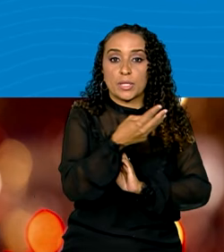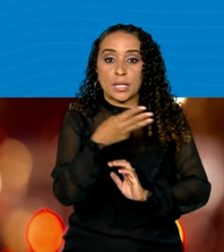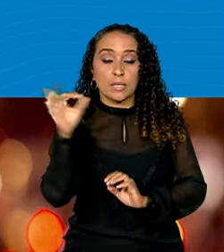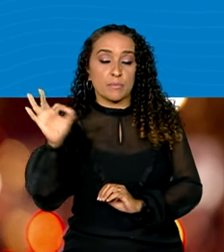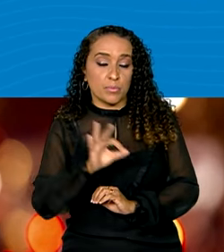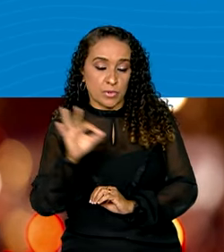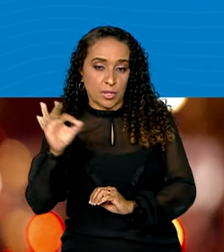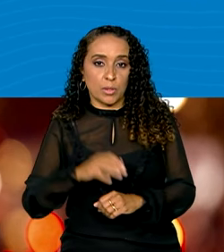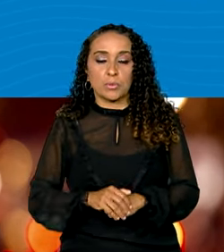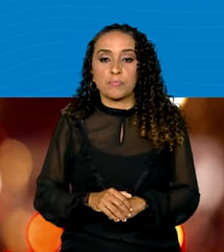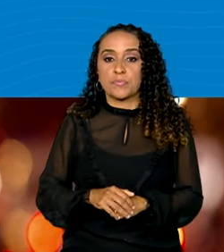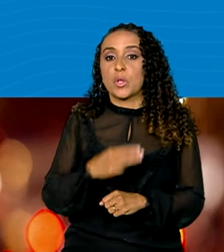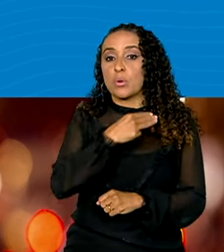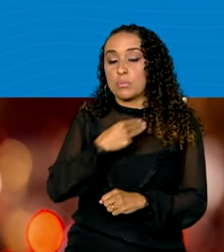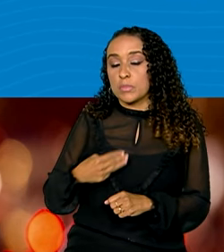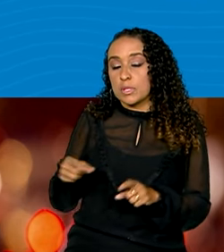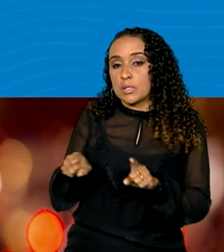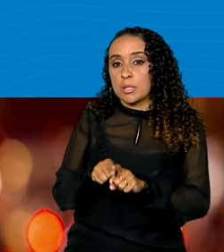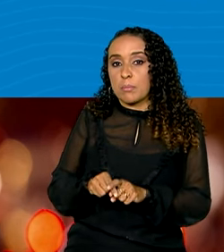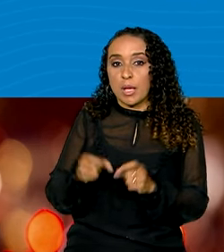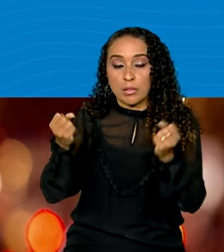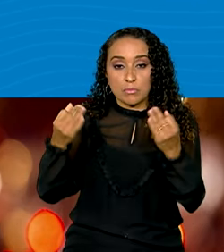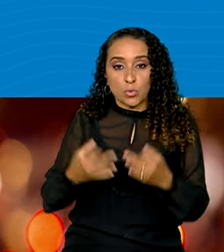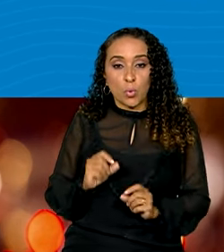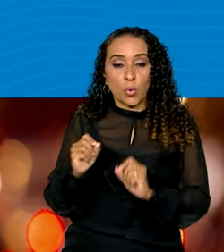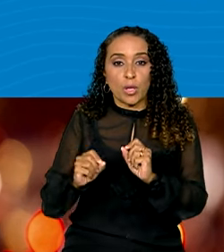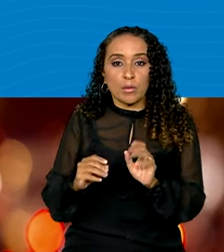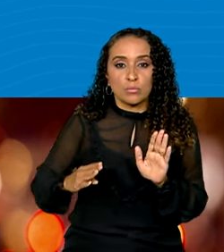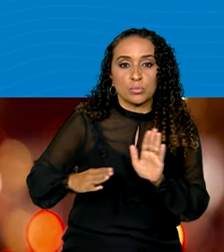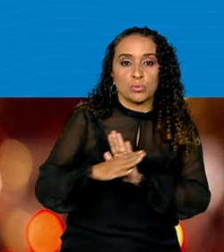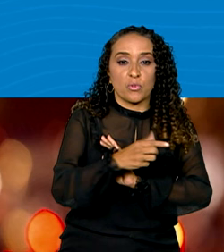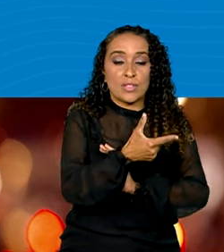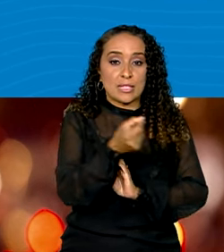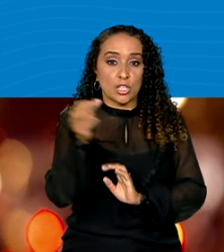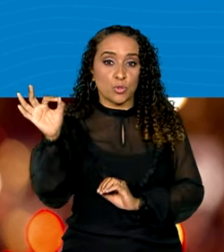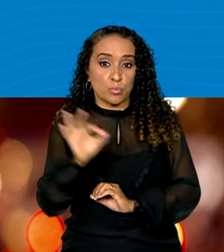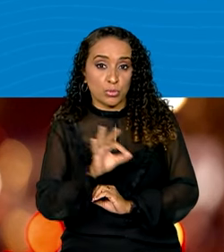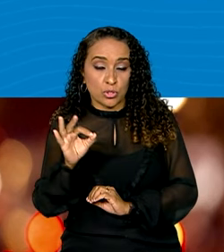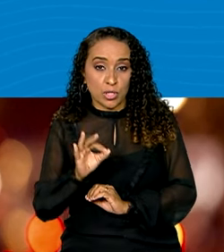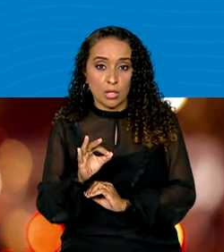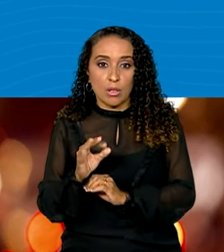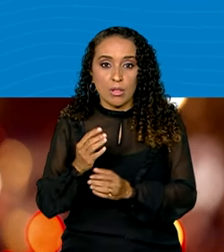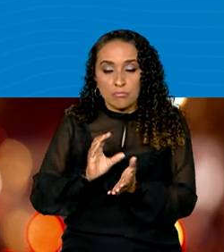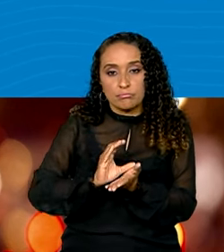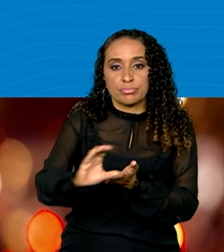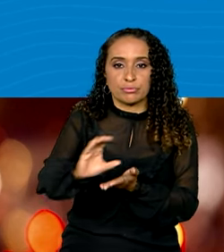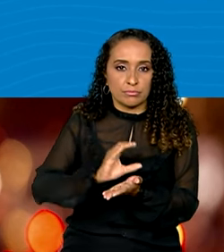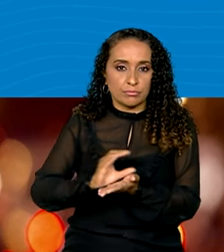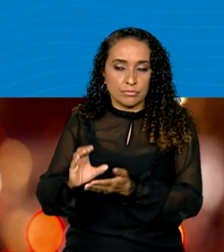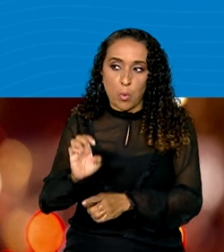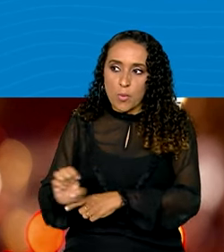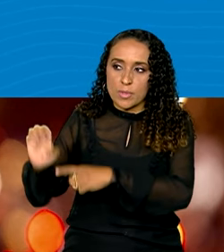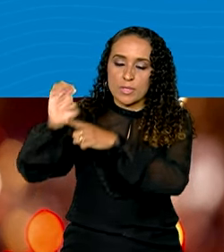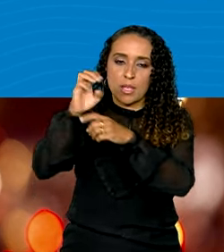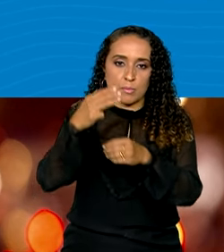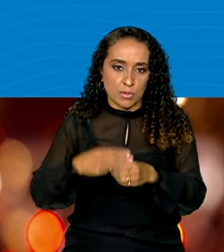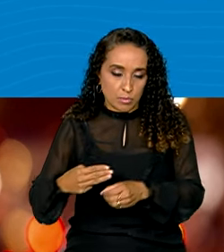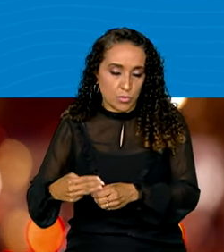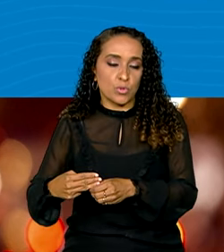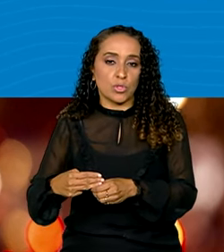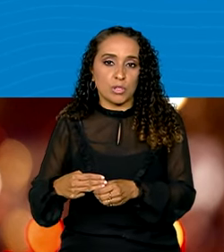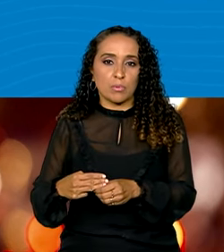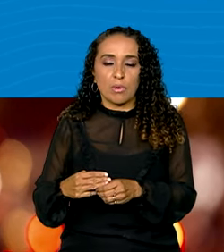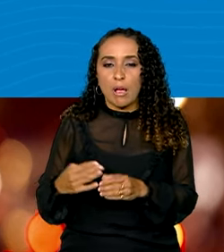13%. O ministro também destacou o aumento de 27% dos valores repassados aos estados e municípios,